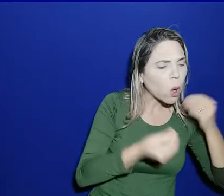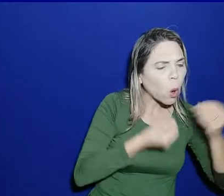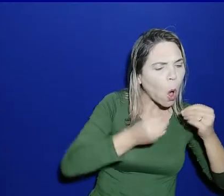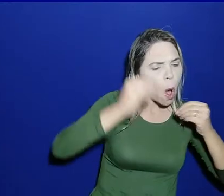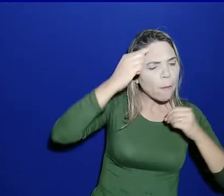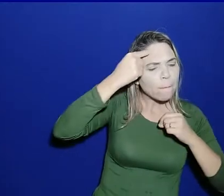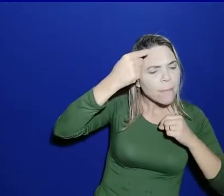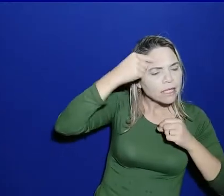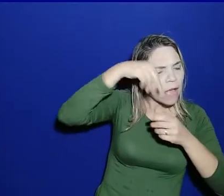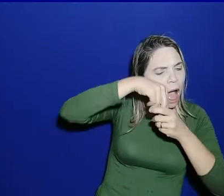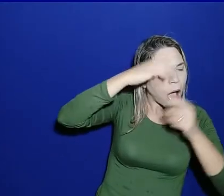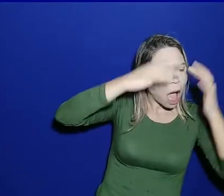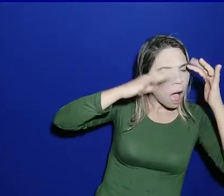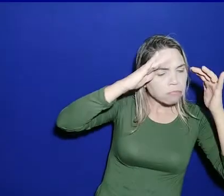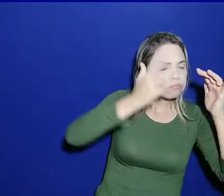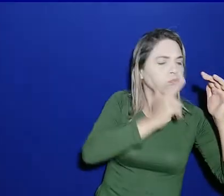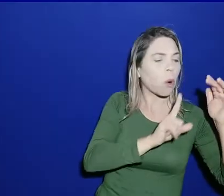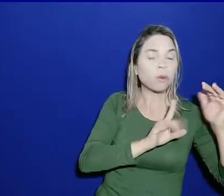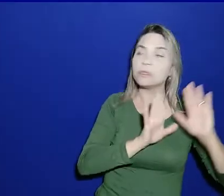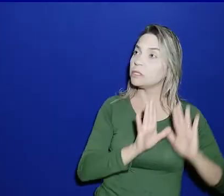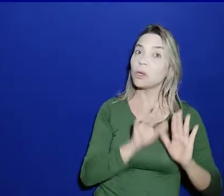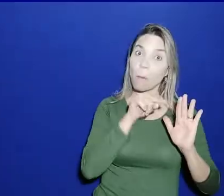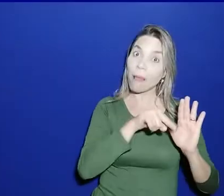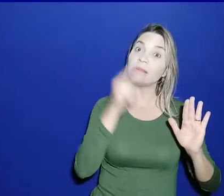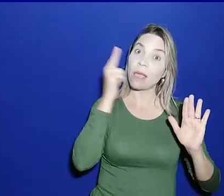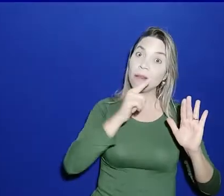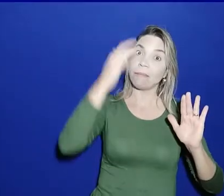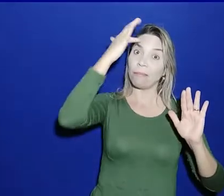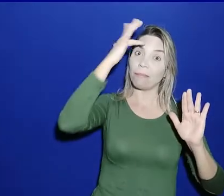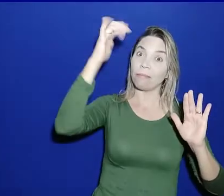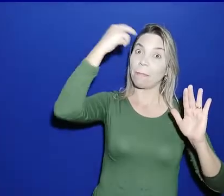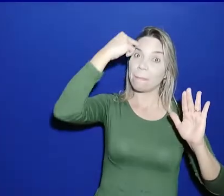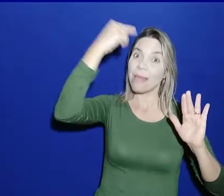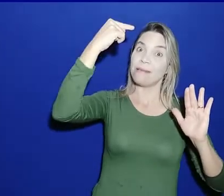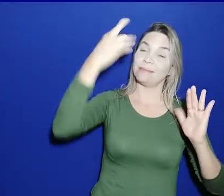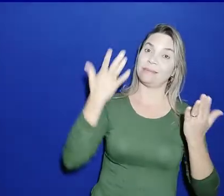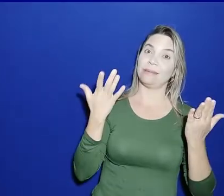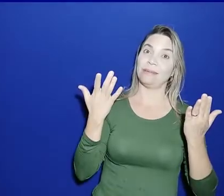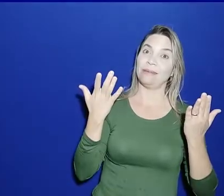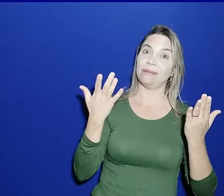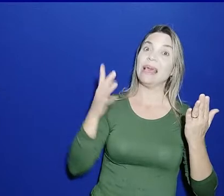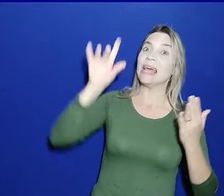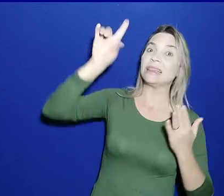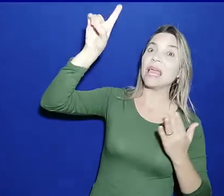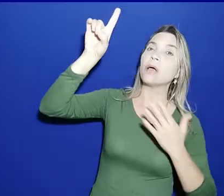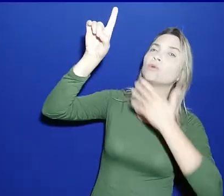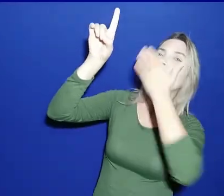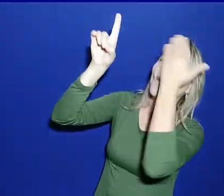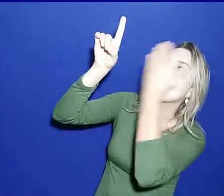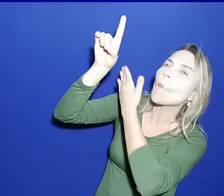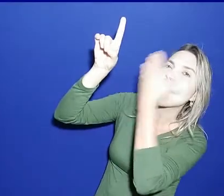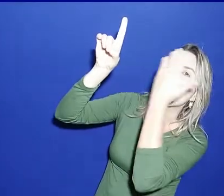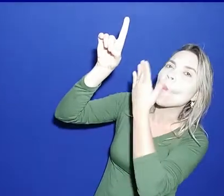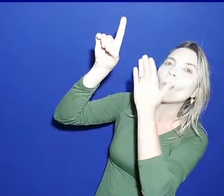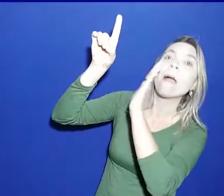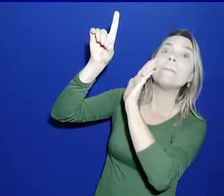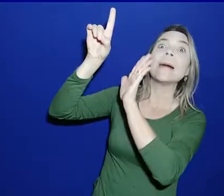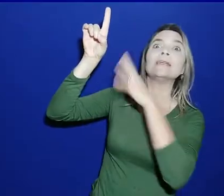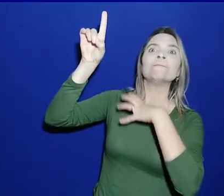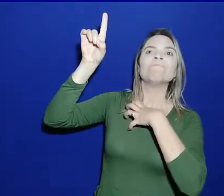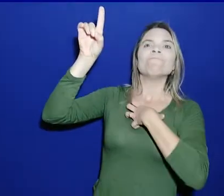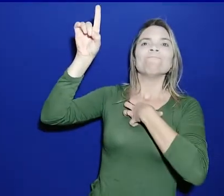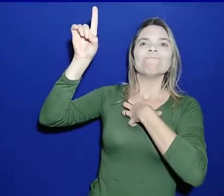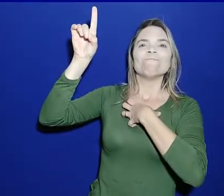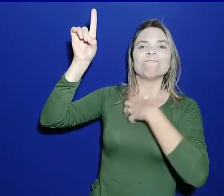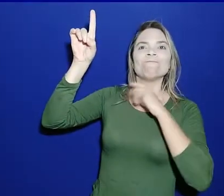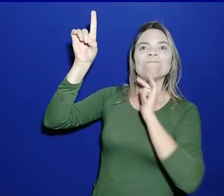e valiosas certezas dessa vida não são vistas aos olhos. Você tem certeza que ama alguém? Como